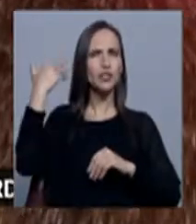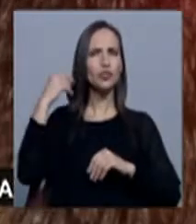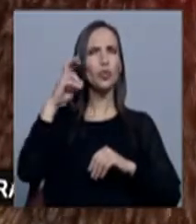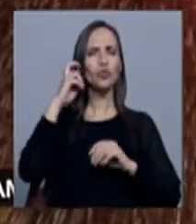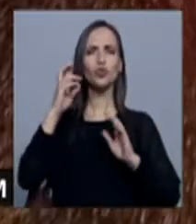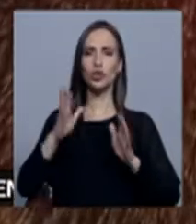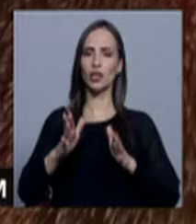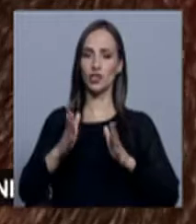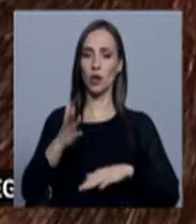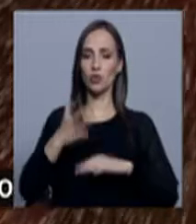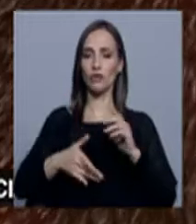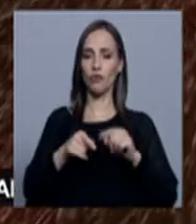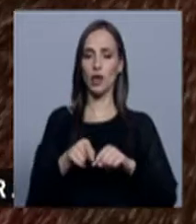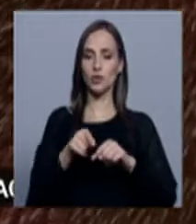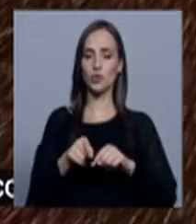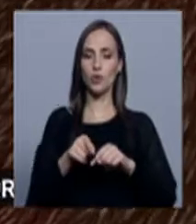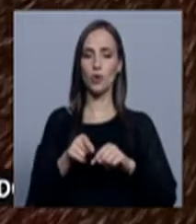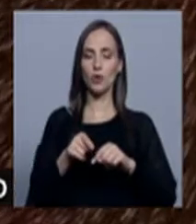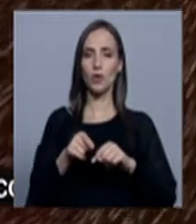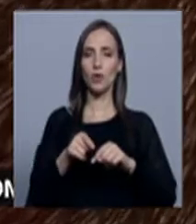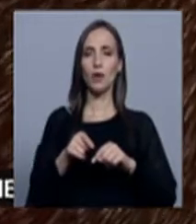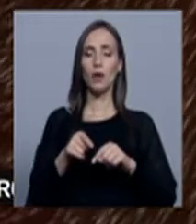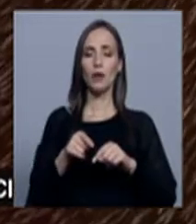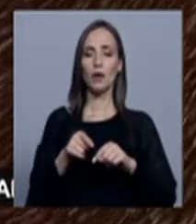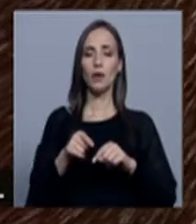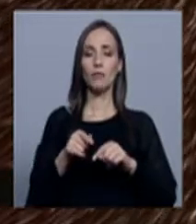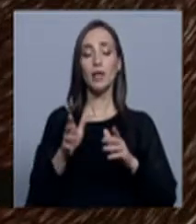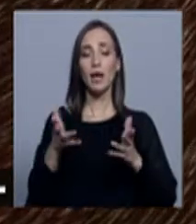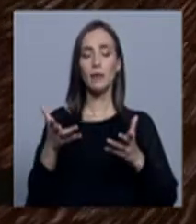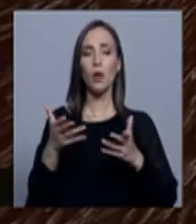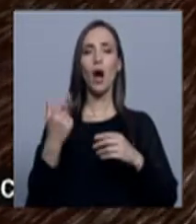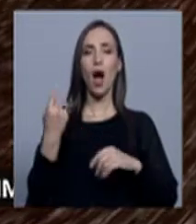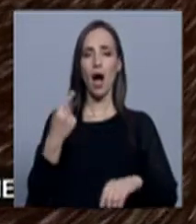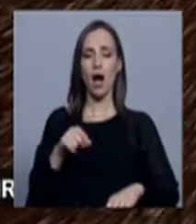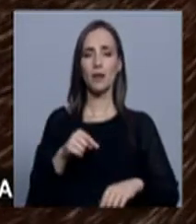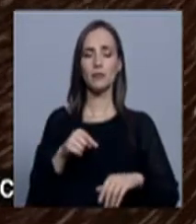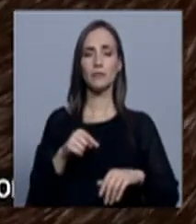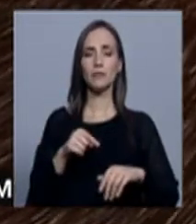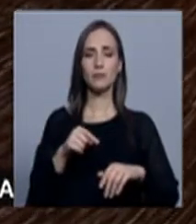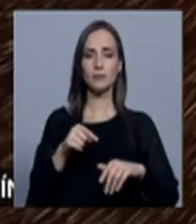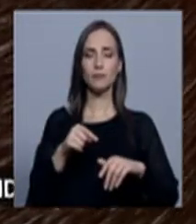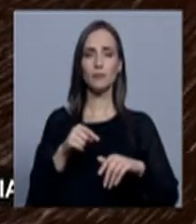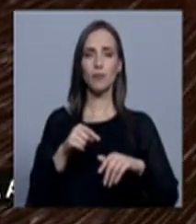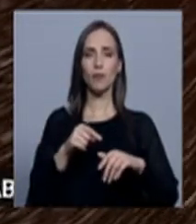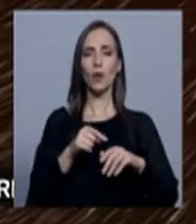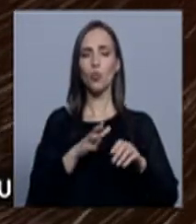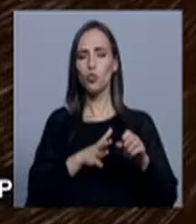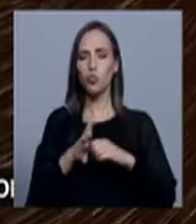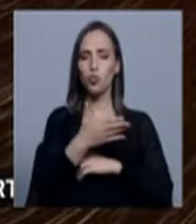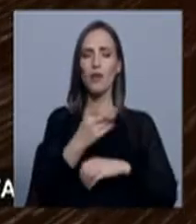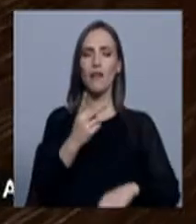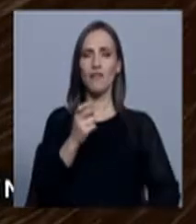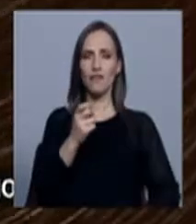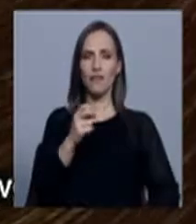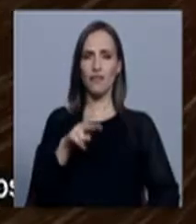aconteceu. E então, tínhamos aqui um registro da passagem da Parker Solar Probe pela ionosfera de Vênus.